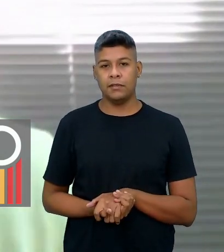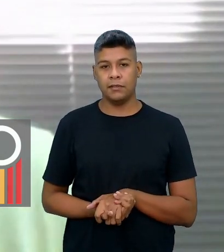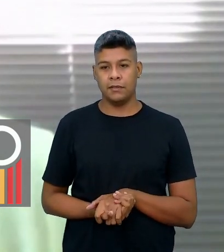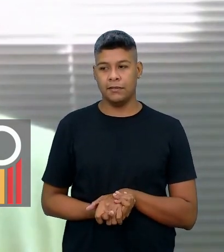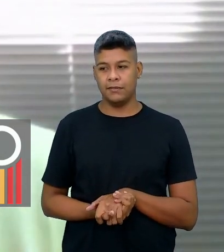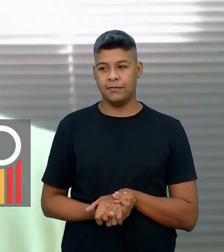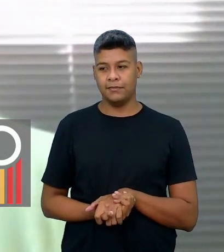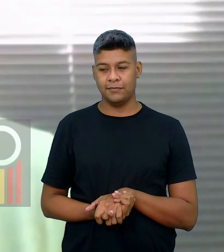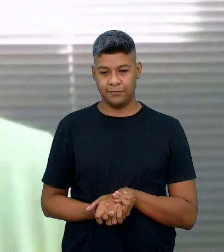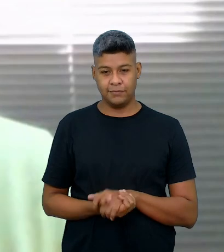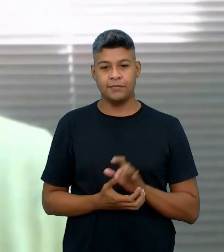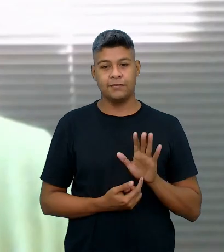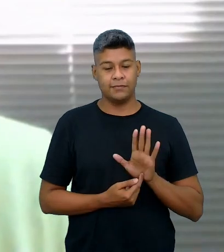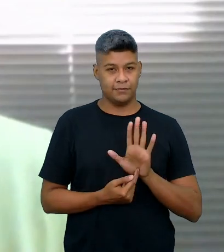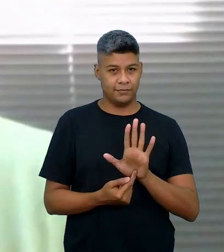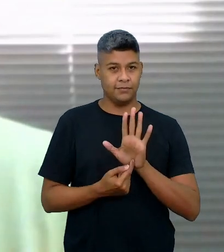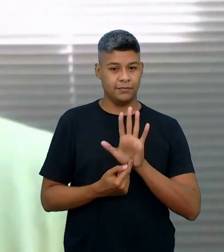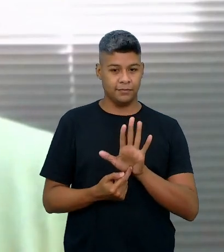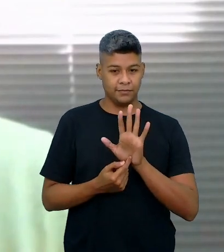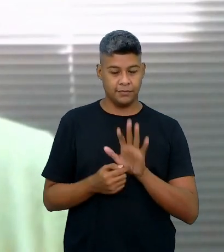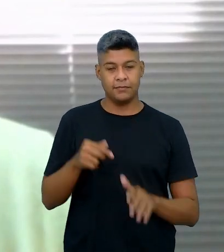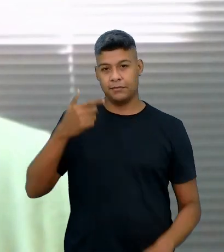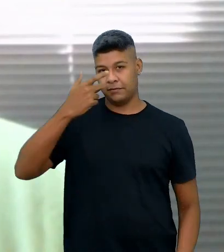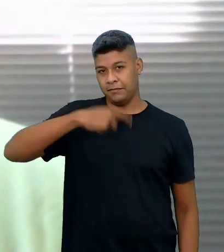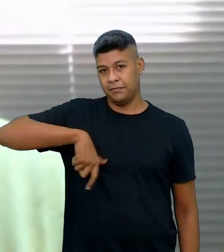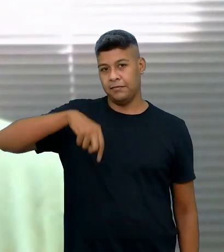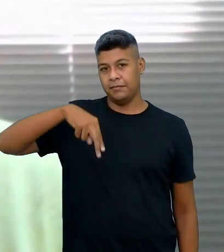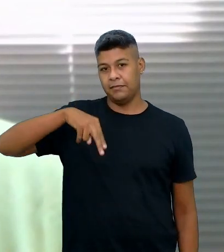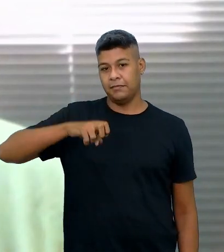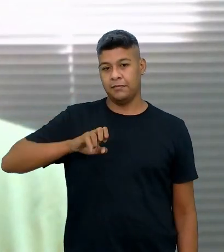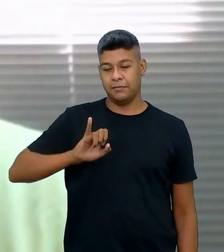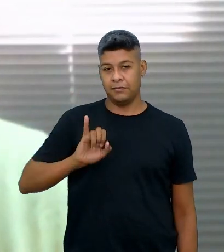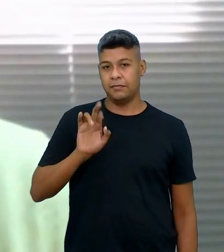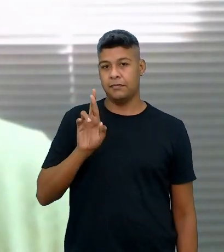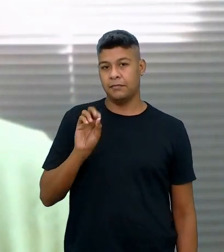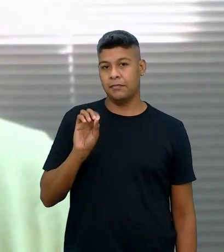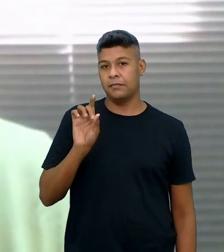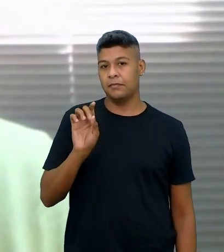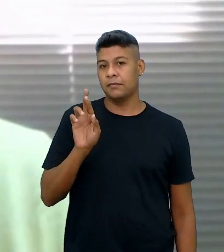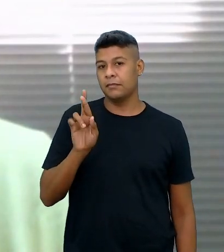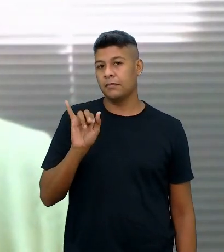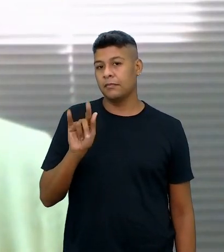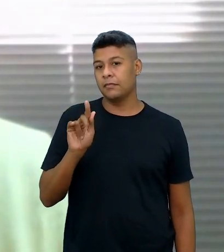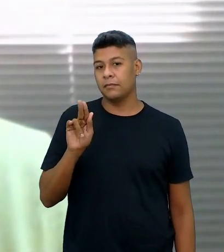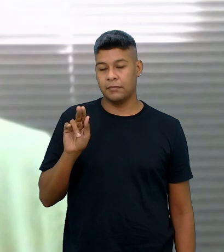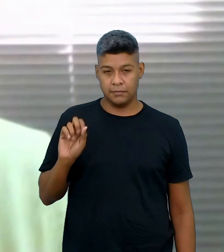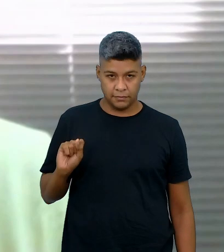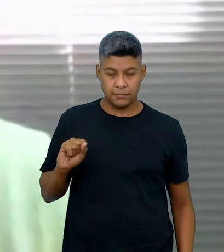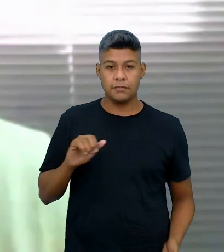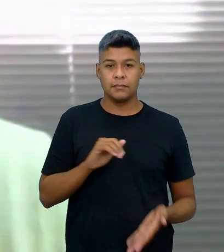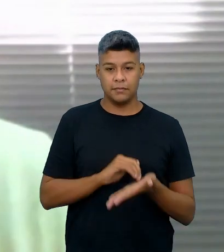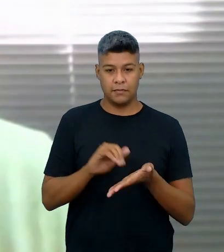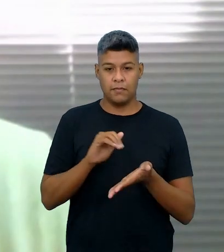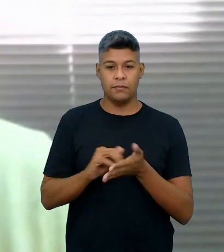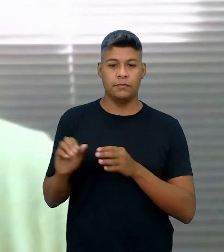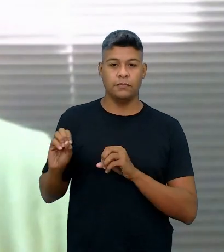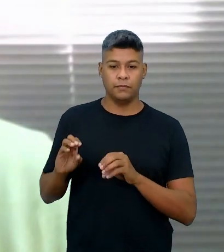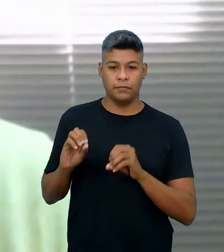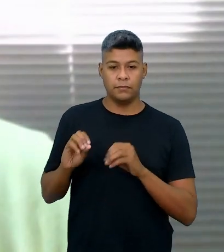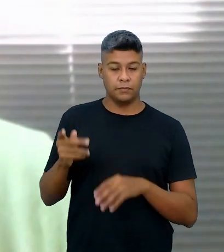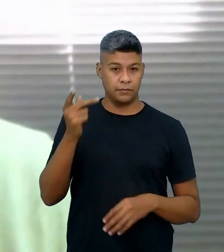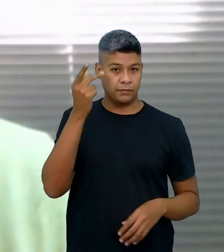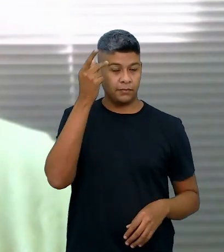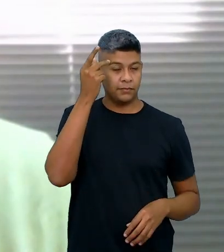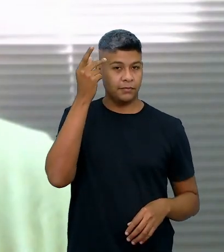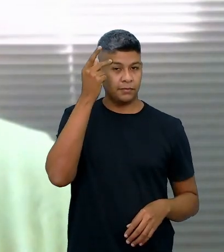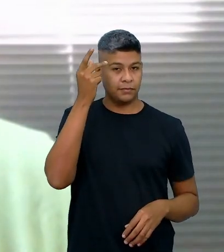Vamos à minha apresentação. Eu sou Ney Rodrigues da Silva, eu sou professor de língua portuguesa da Secretaria de Educação do Estado de São